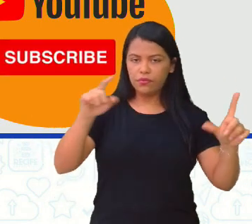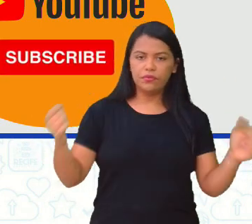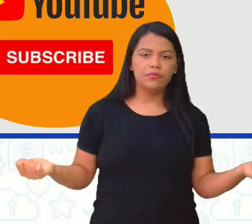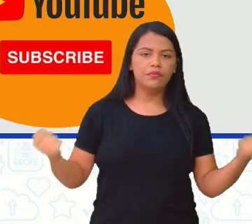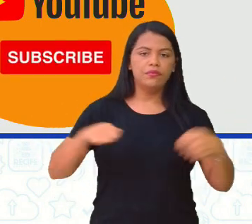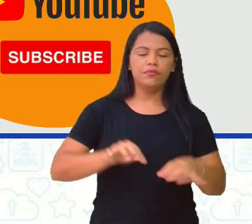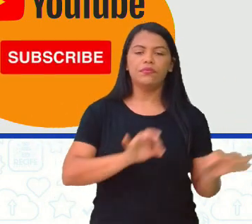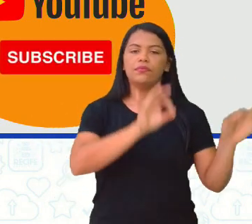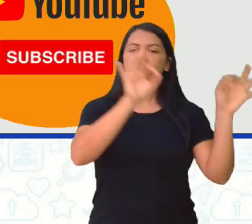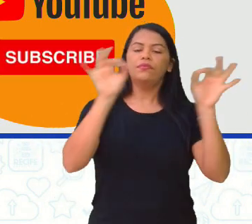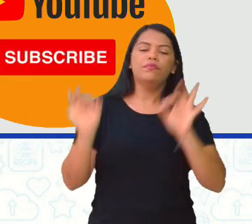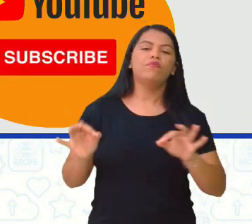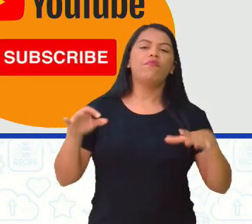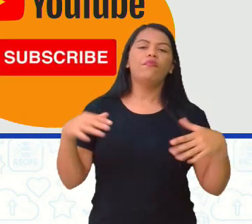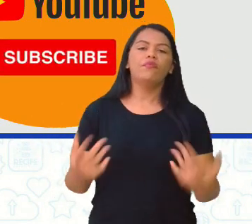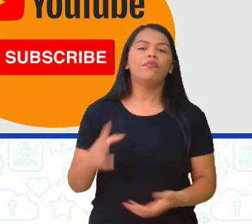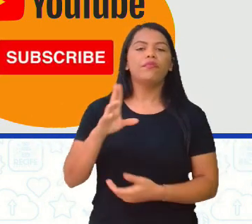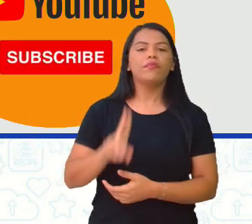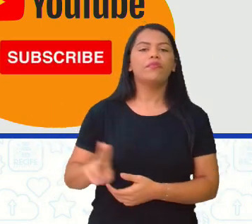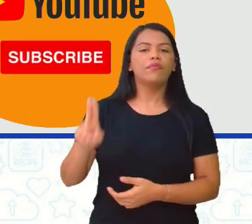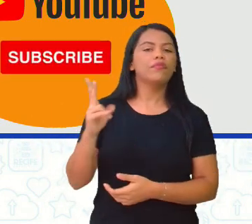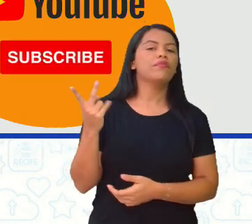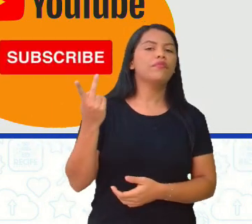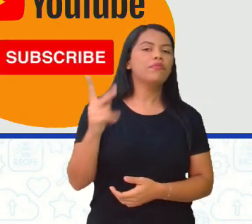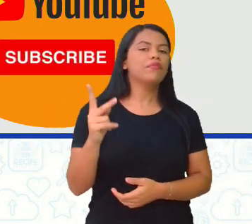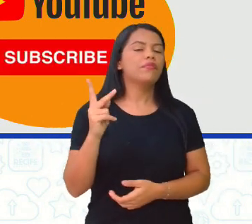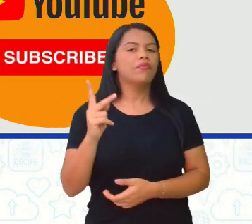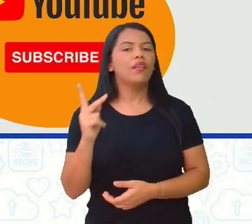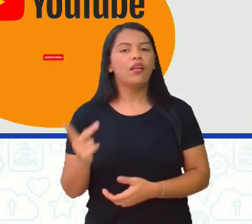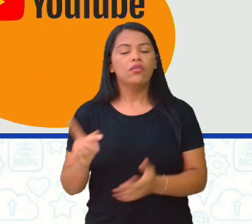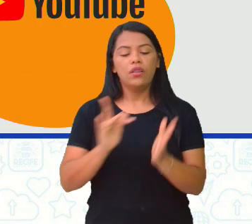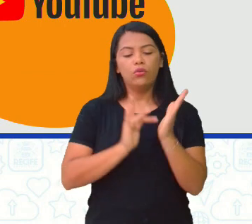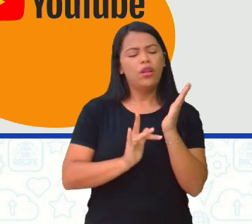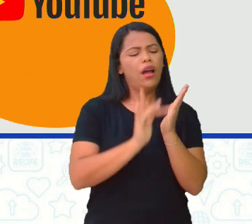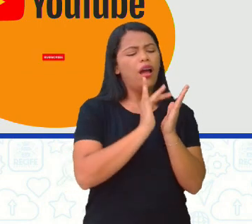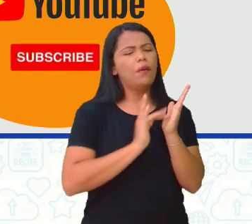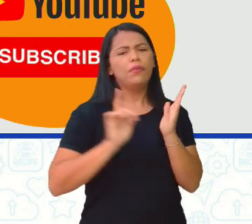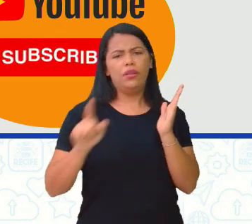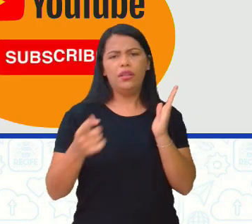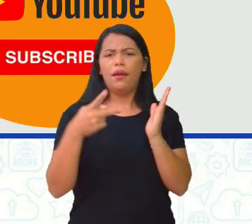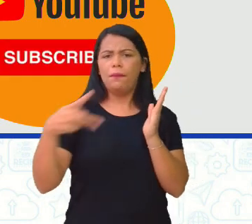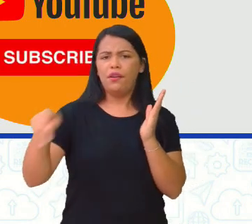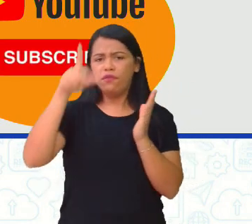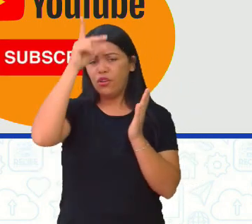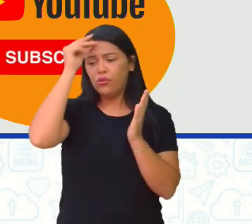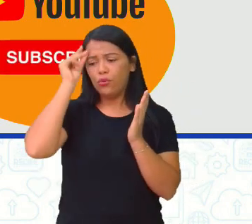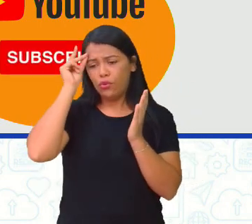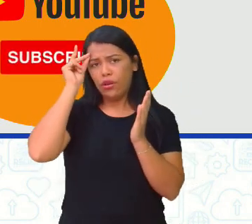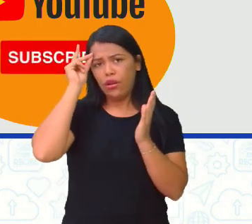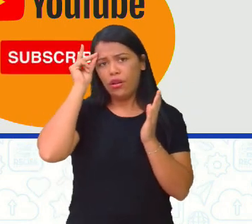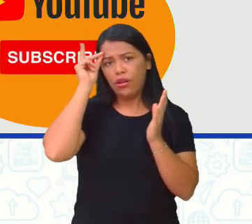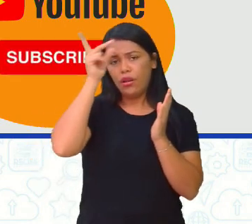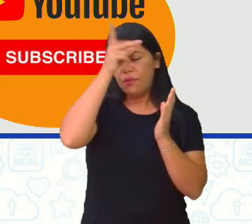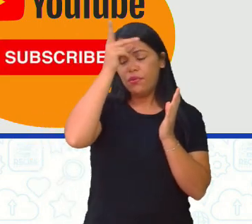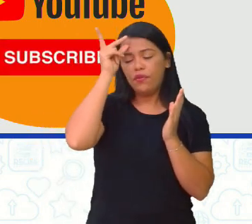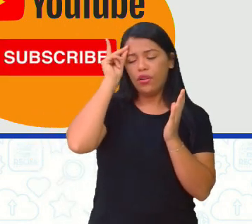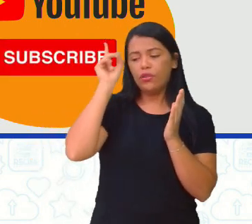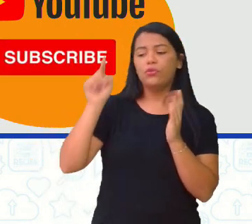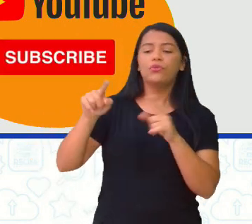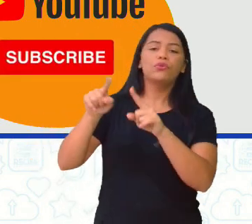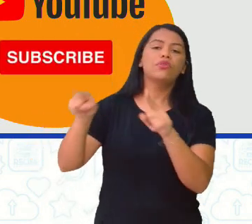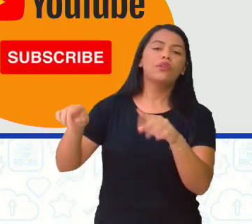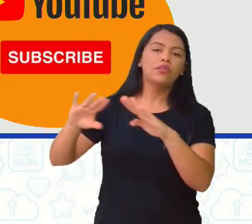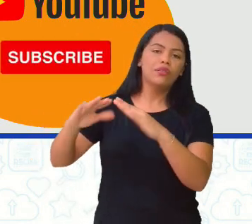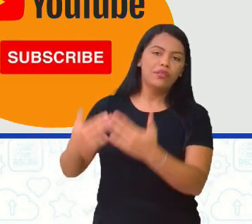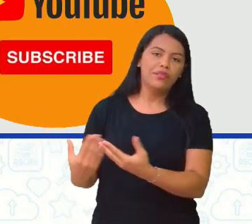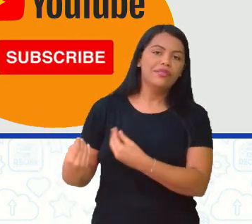podem acompanhar com o seu tablet, aquele que a prefeitura te entregou. Você, aluno da Rede Municipal do